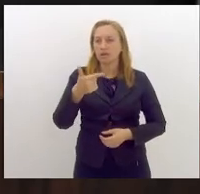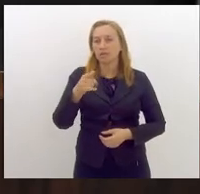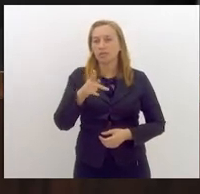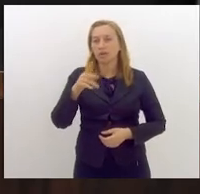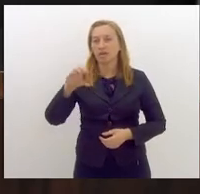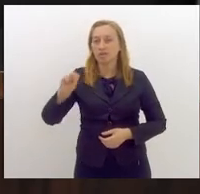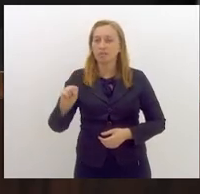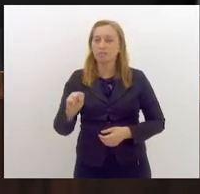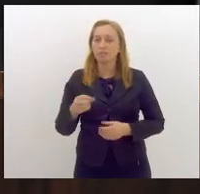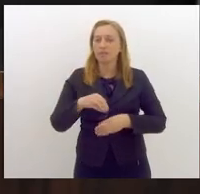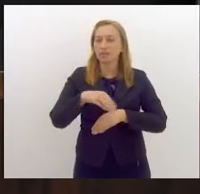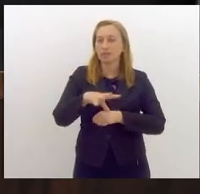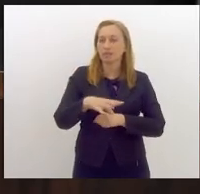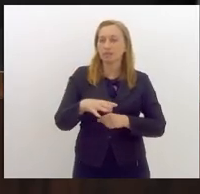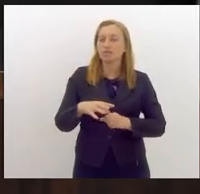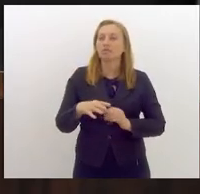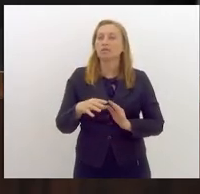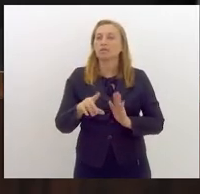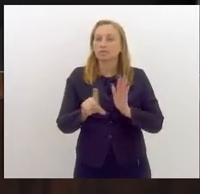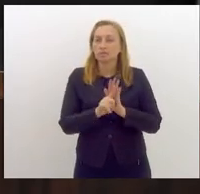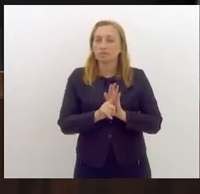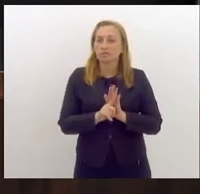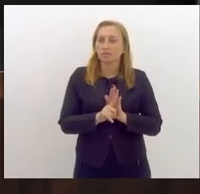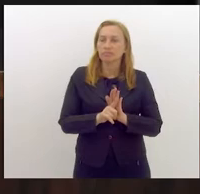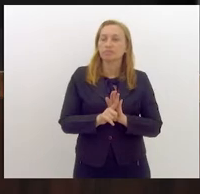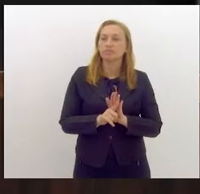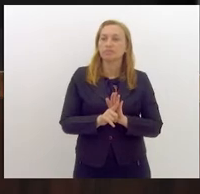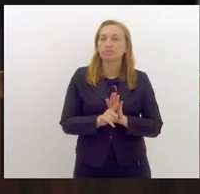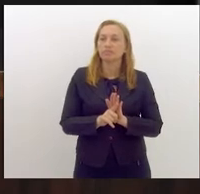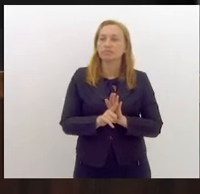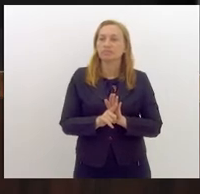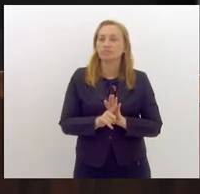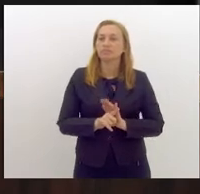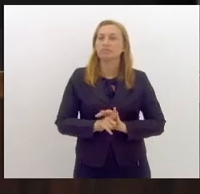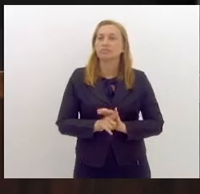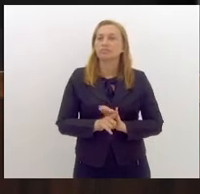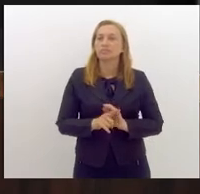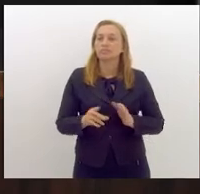indicação Legislativa da comissão parlamentar de inquérito